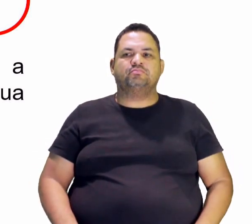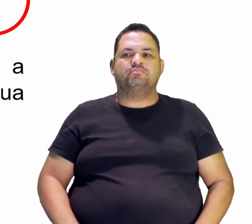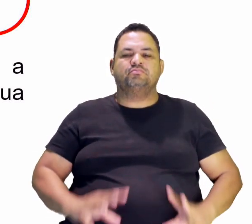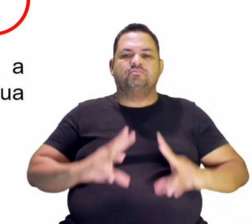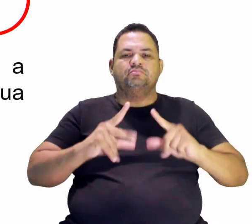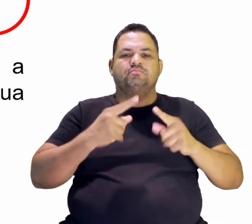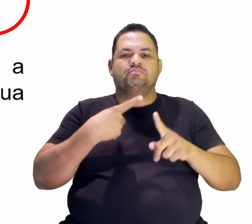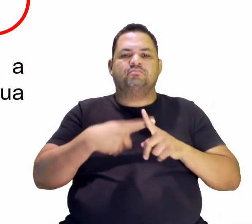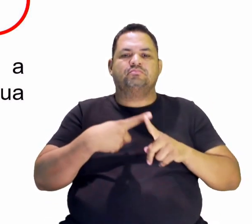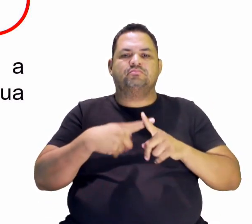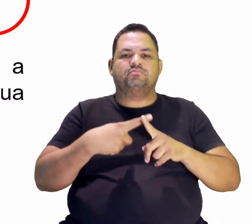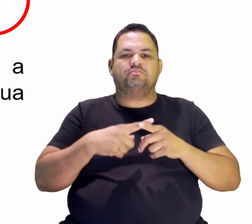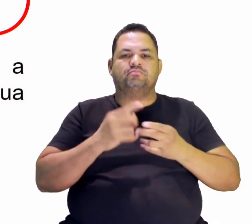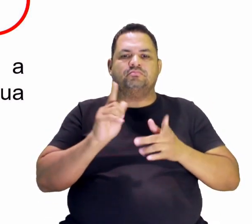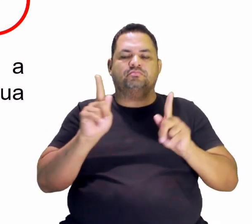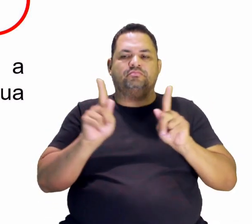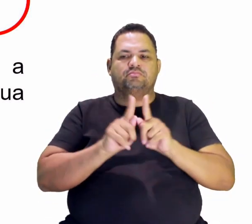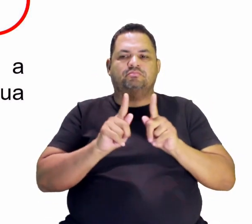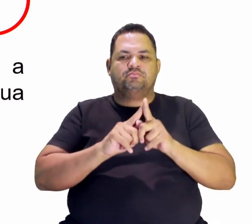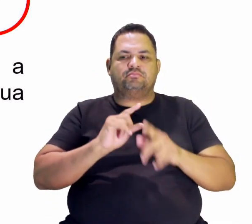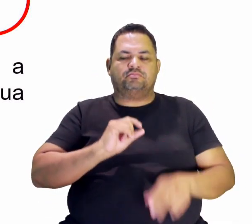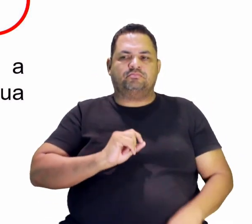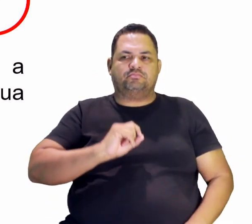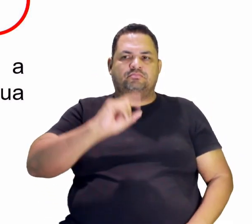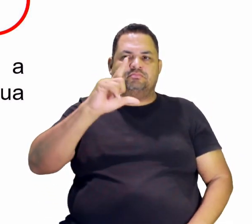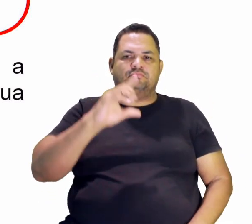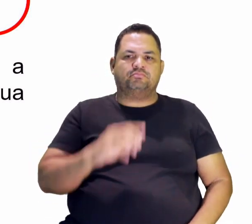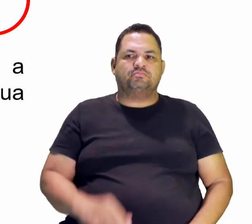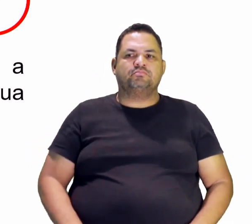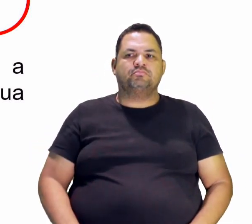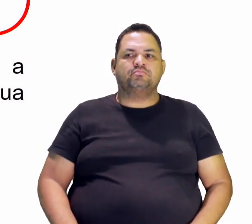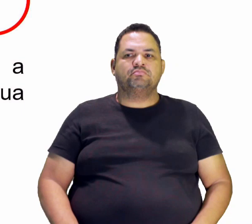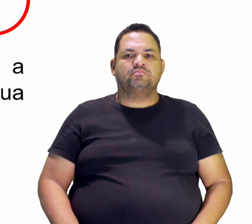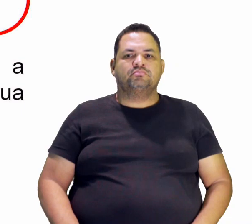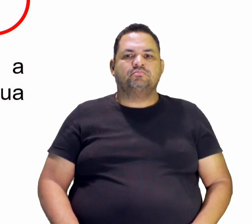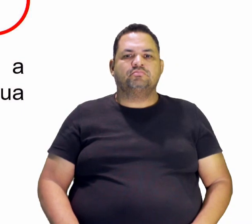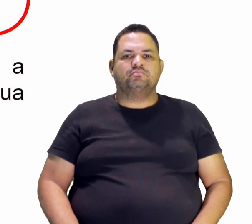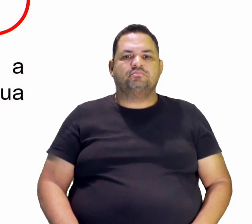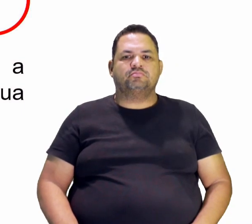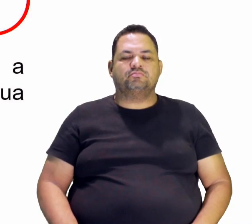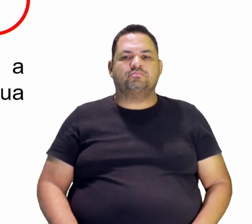tudo devido à ação da gravidade aumentar a velocidade.